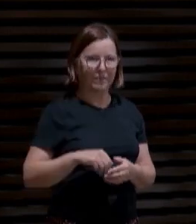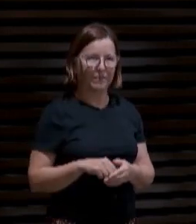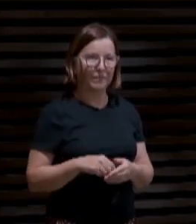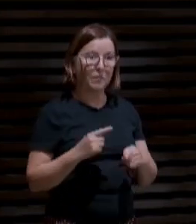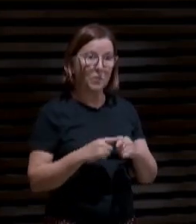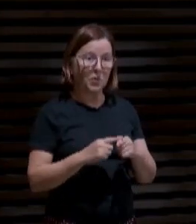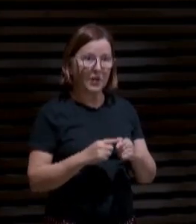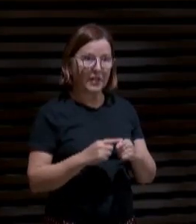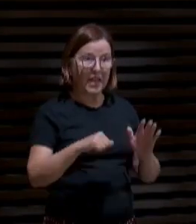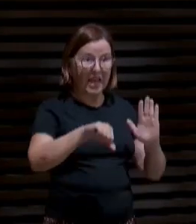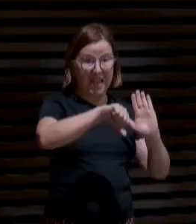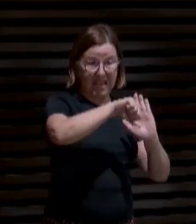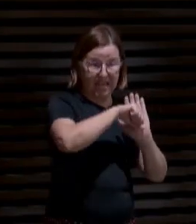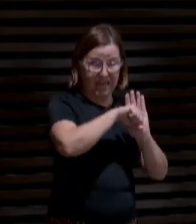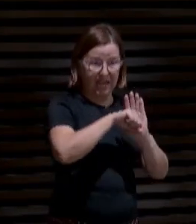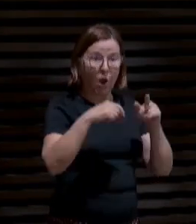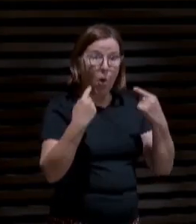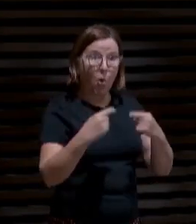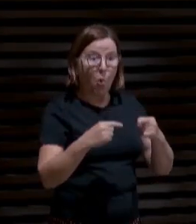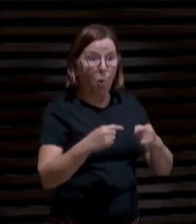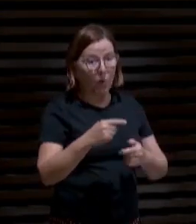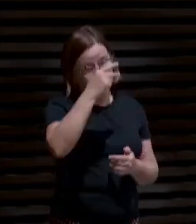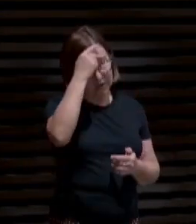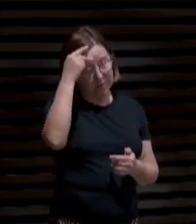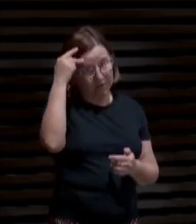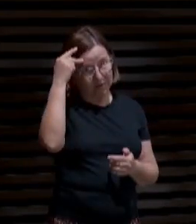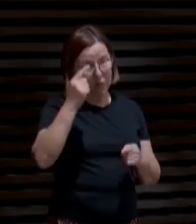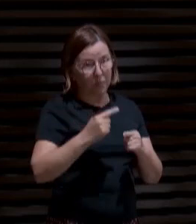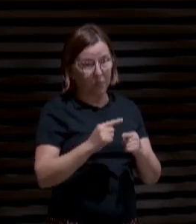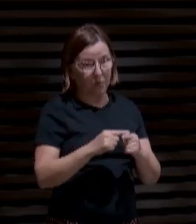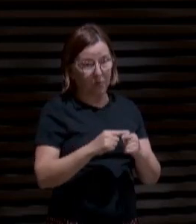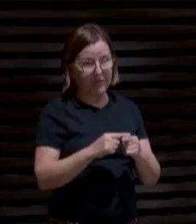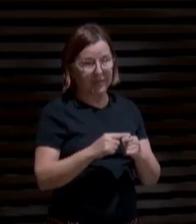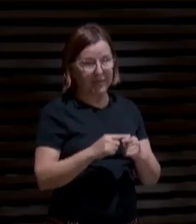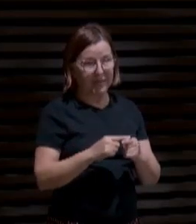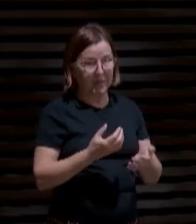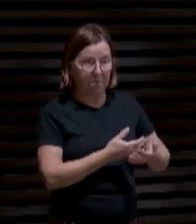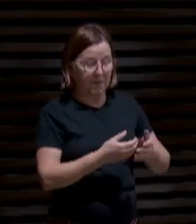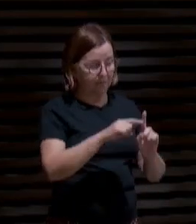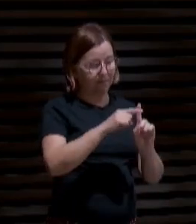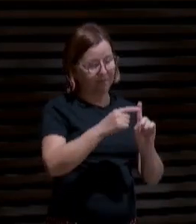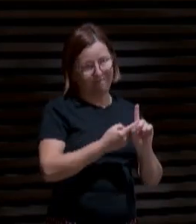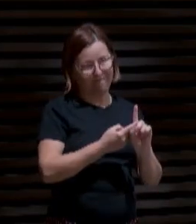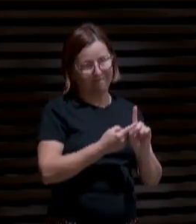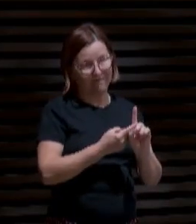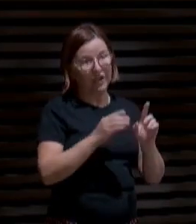contra a pessoa humana, porque uma criança no ventre da sua mãe é um ser humano.